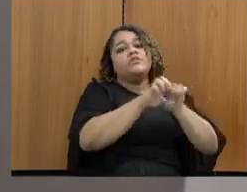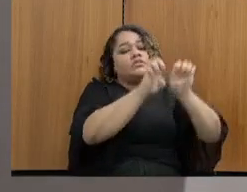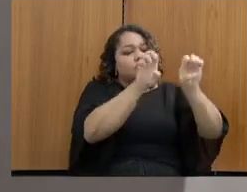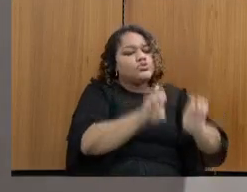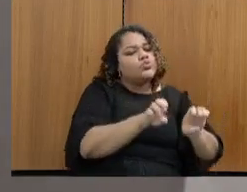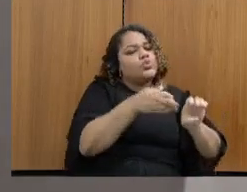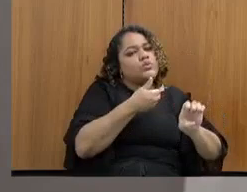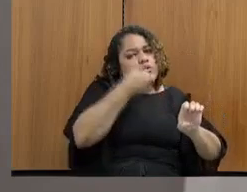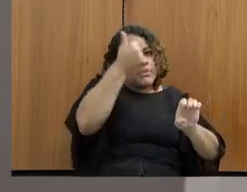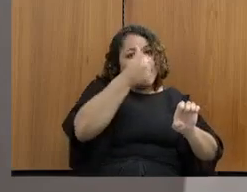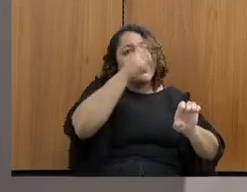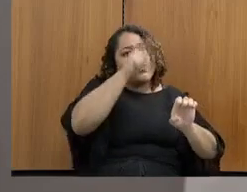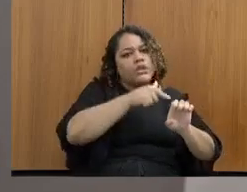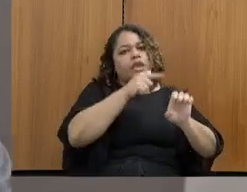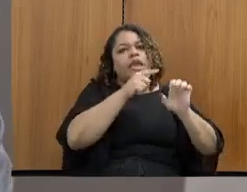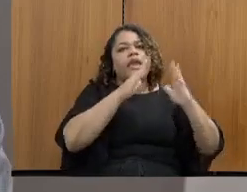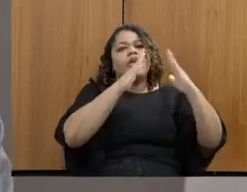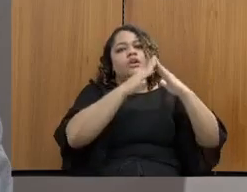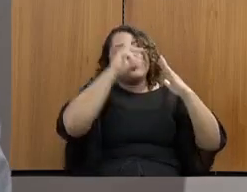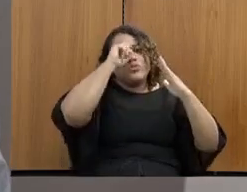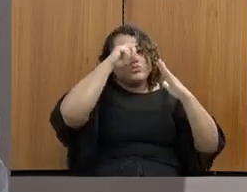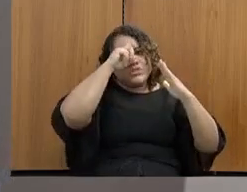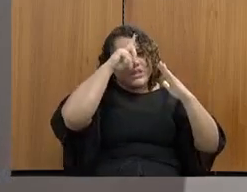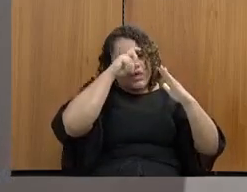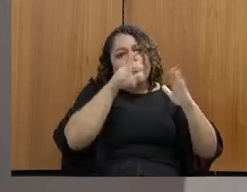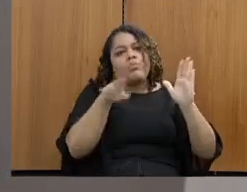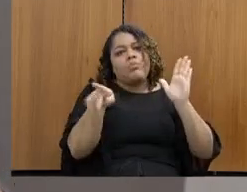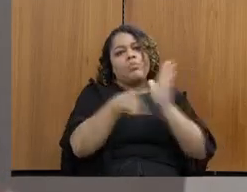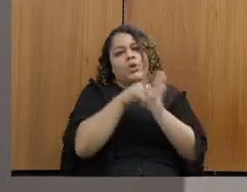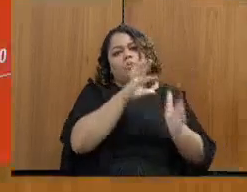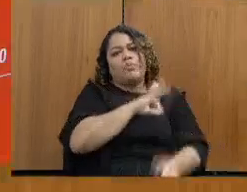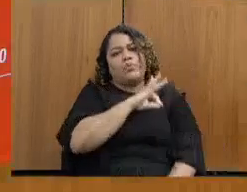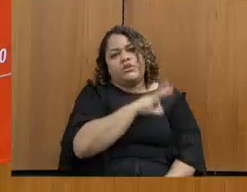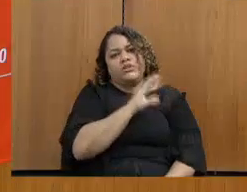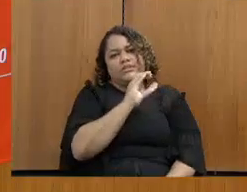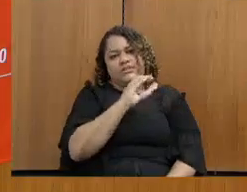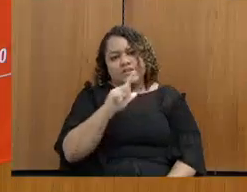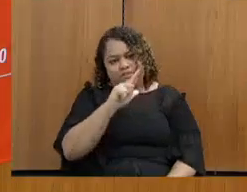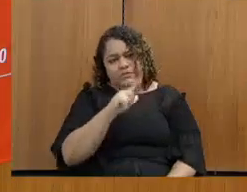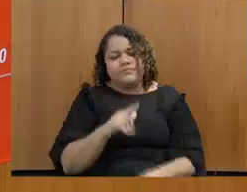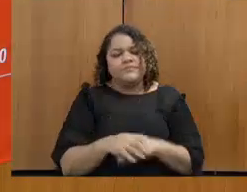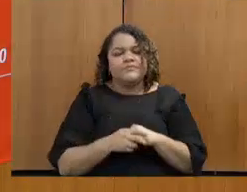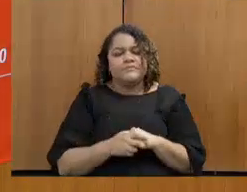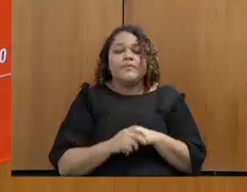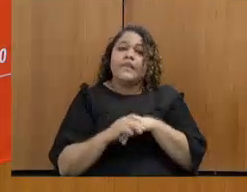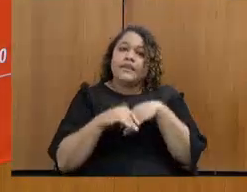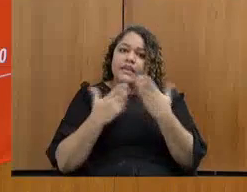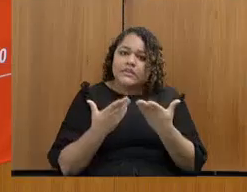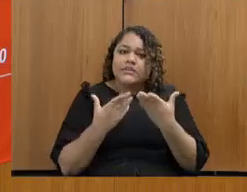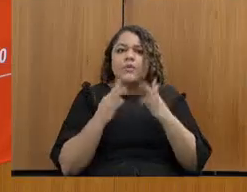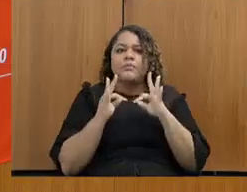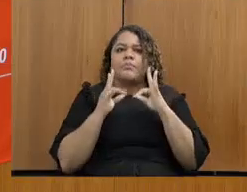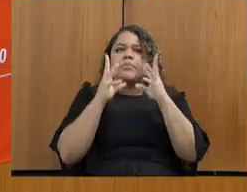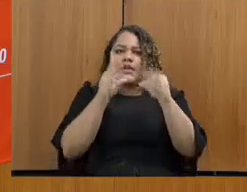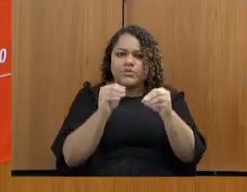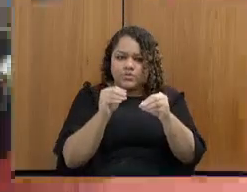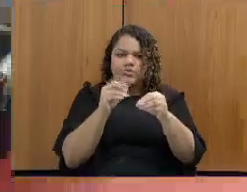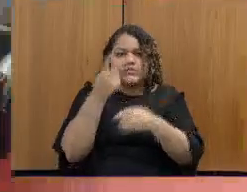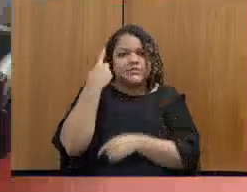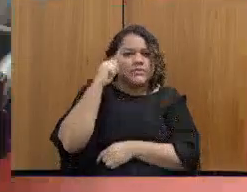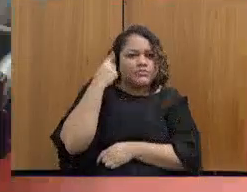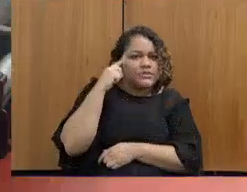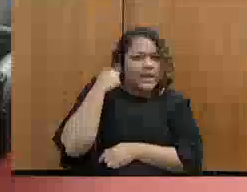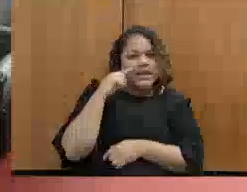Civil Então gostaria de público é deputados senhoras e senhores né E para o nosso público interno a gente tem feito essa comunicação